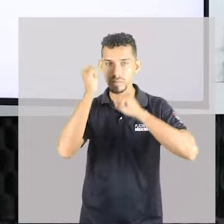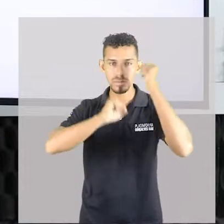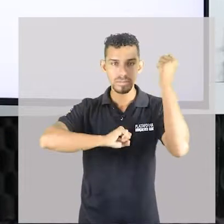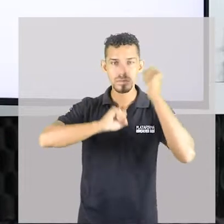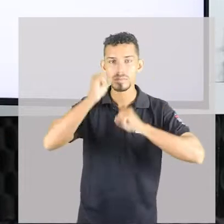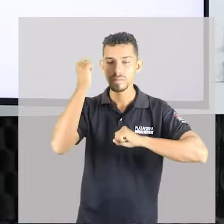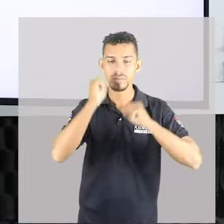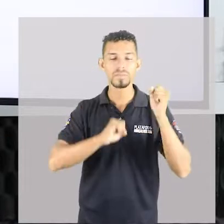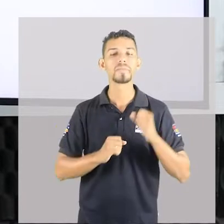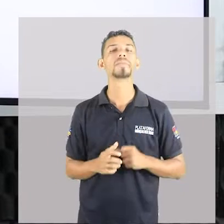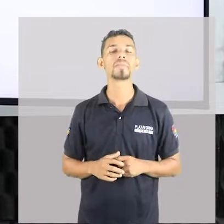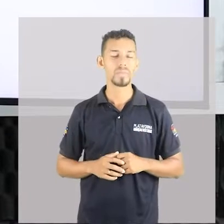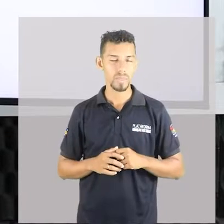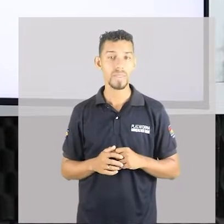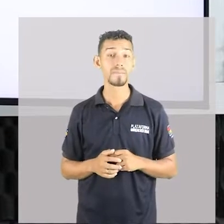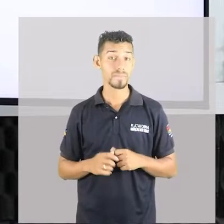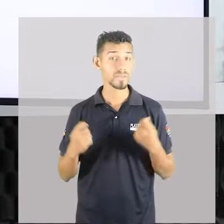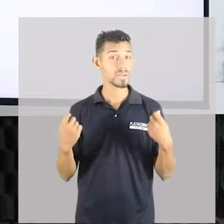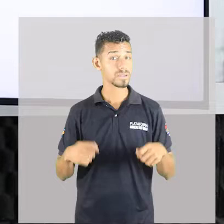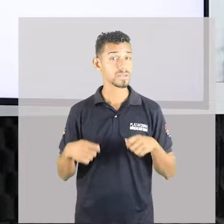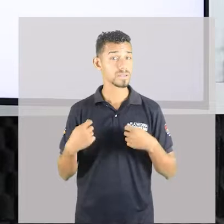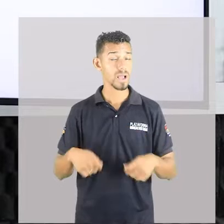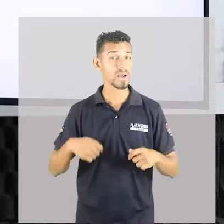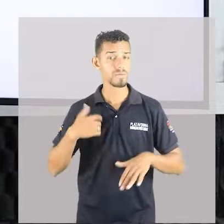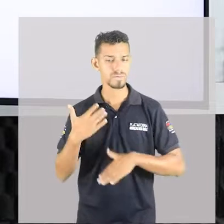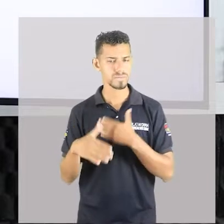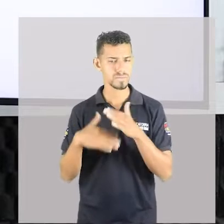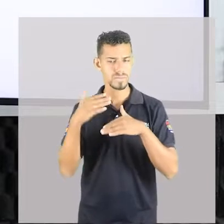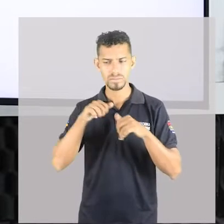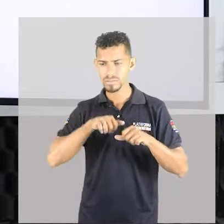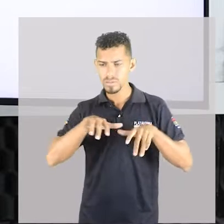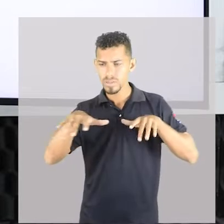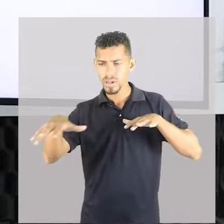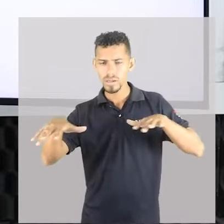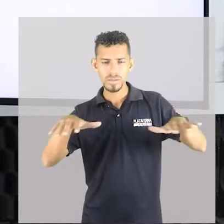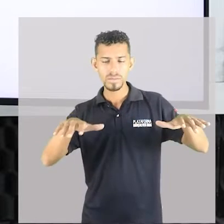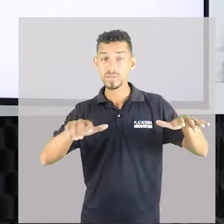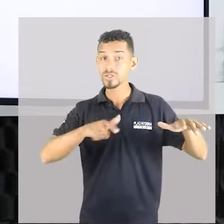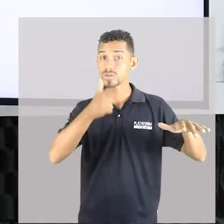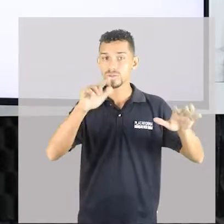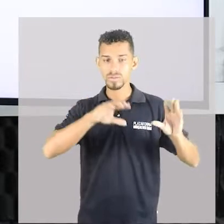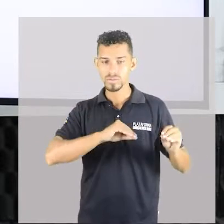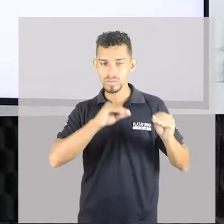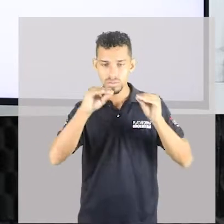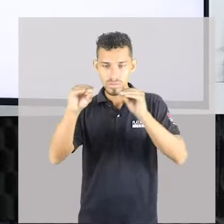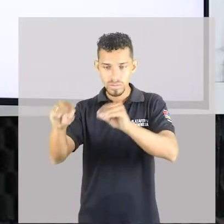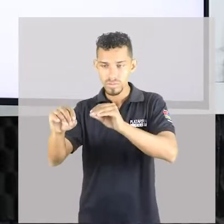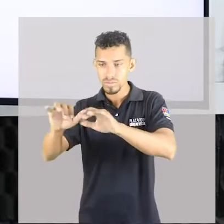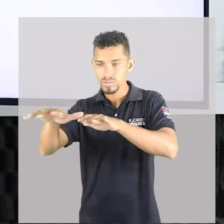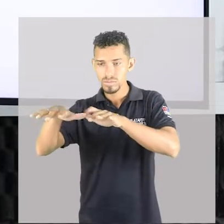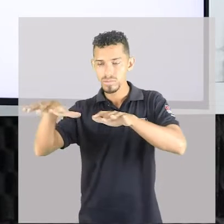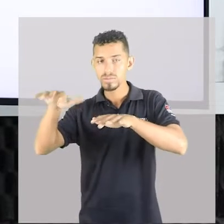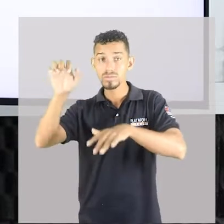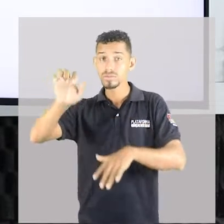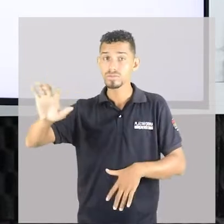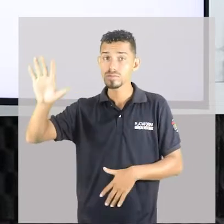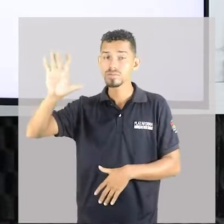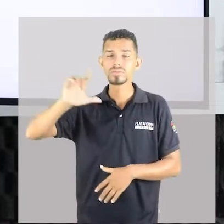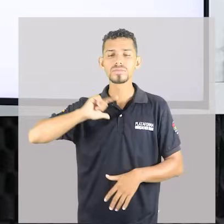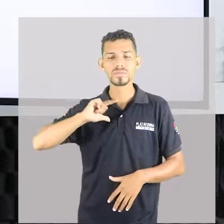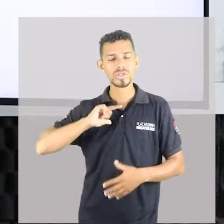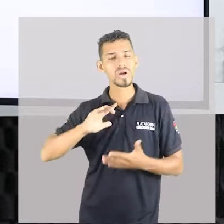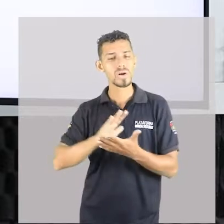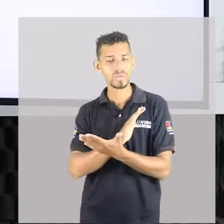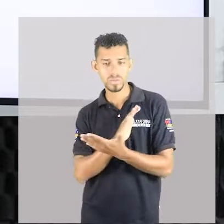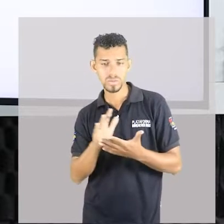Então, era necessário avançar para outros lugares, porque, claro que na Europa você tinha